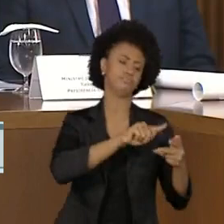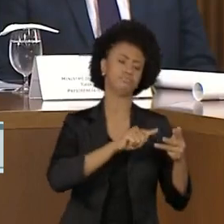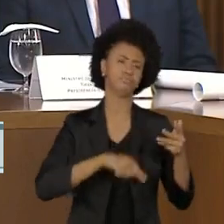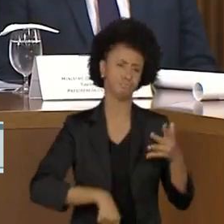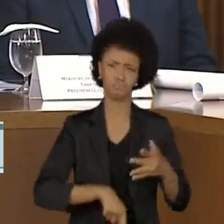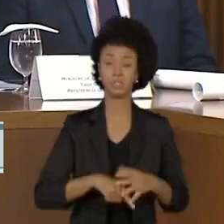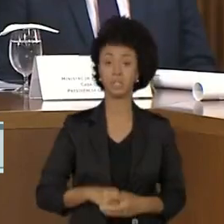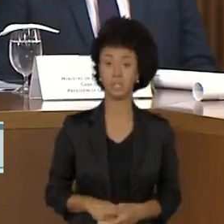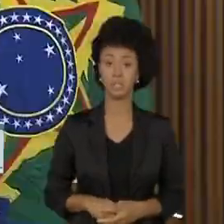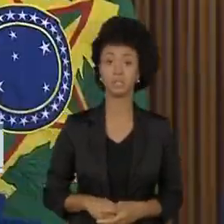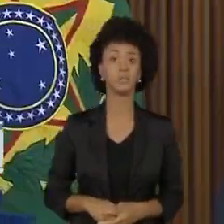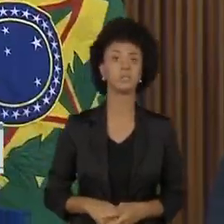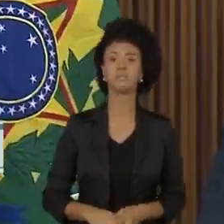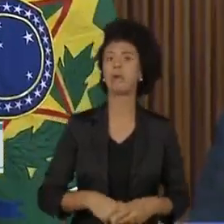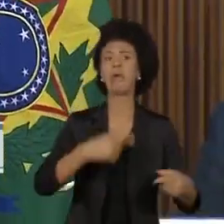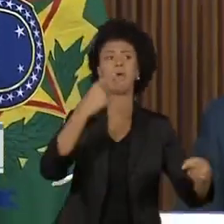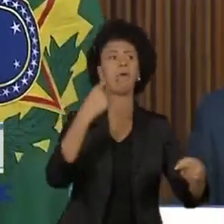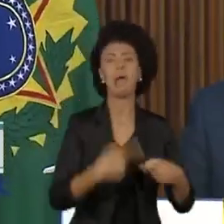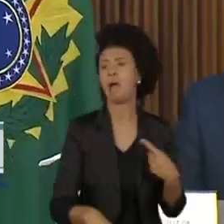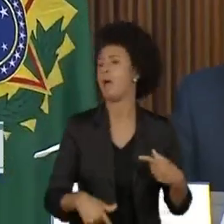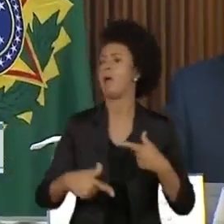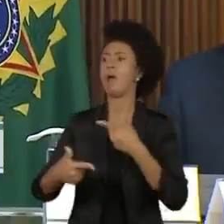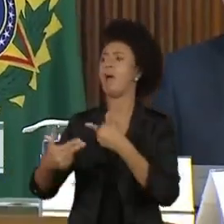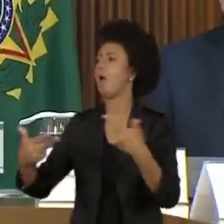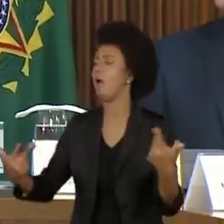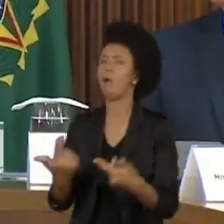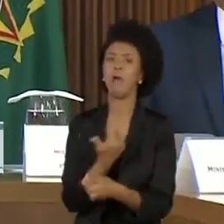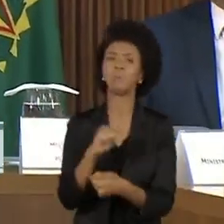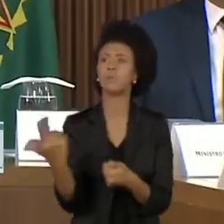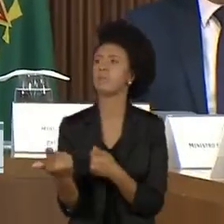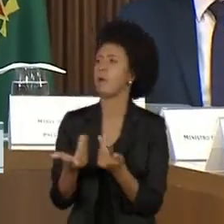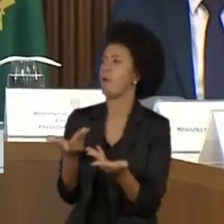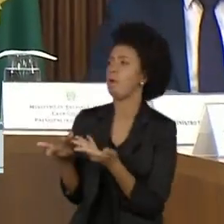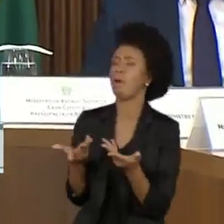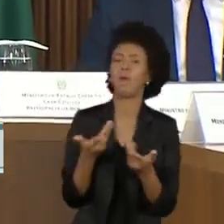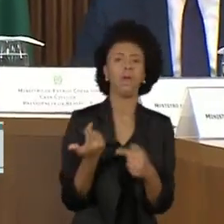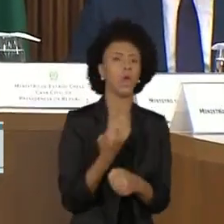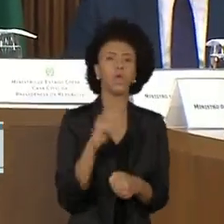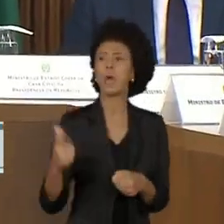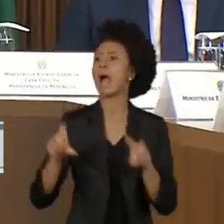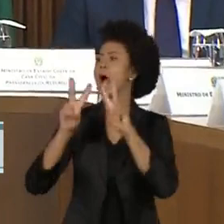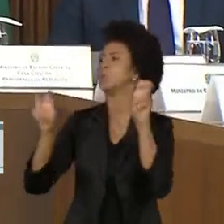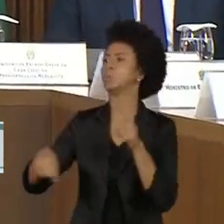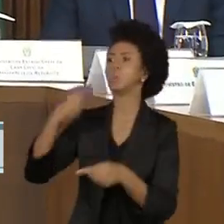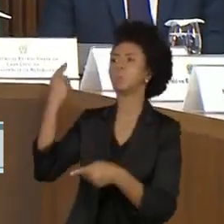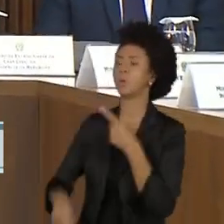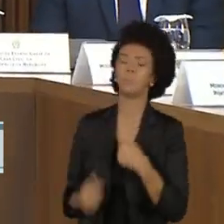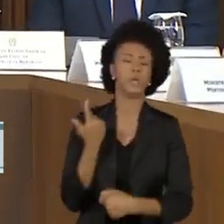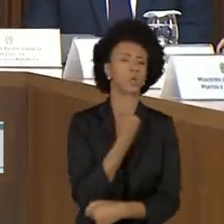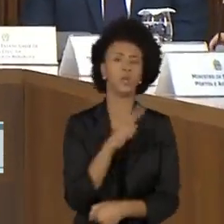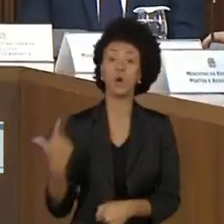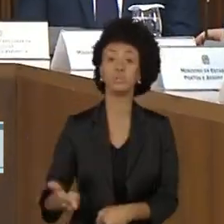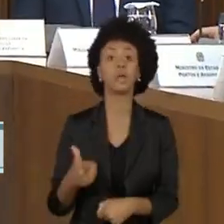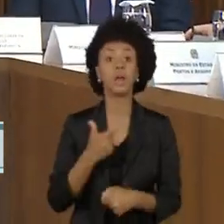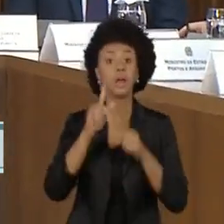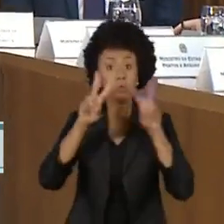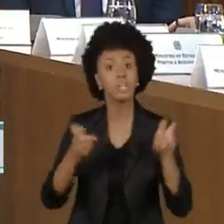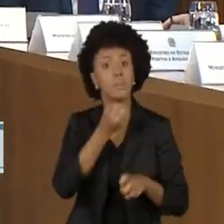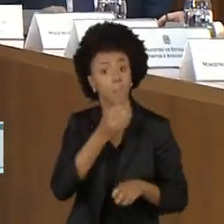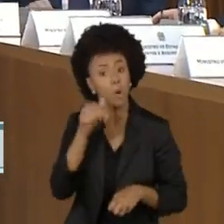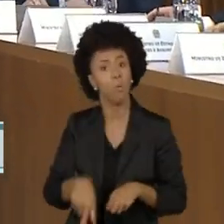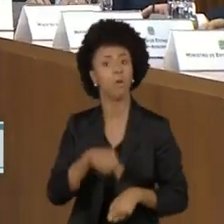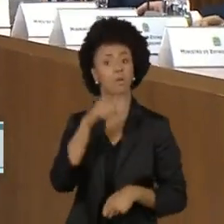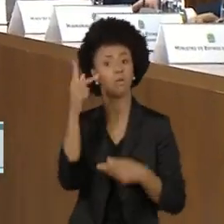não tem veto ideológico para conversar e não tem assunto proibido em se tratando de coisas boas